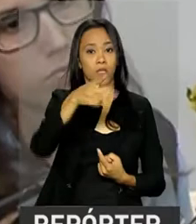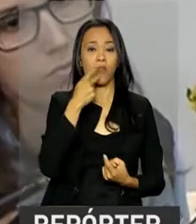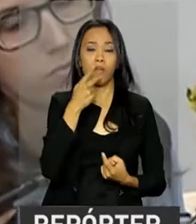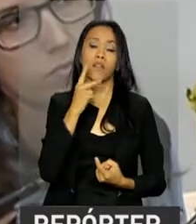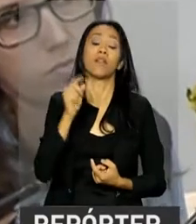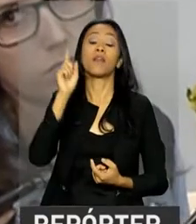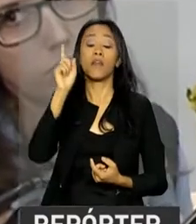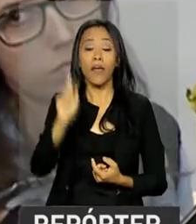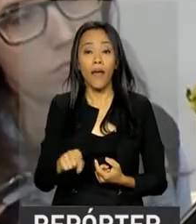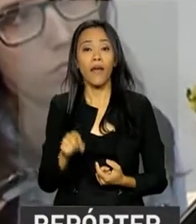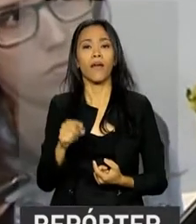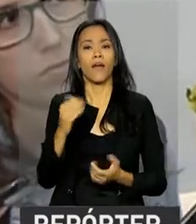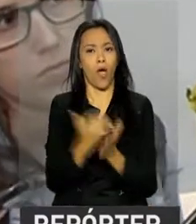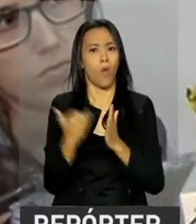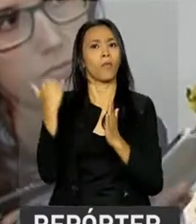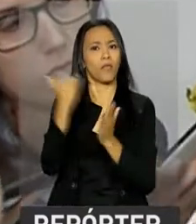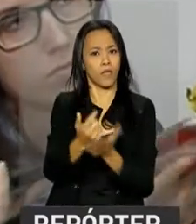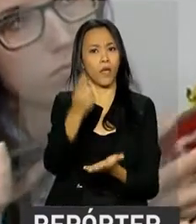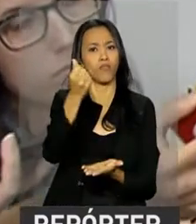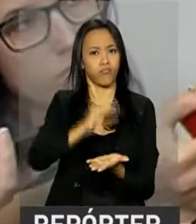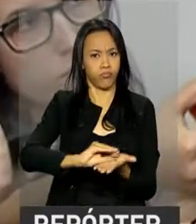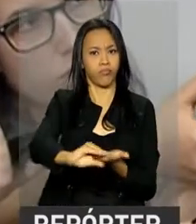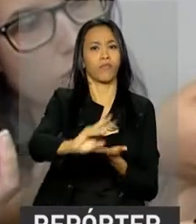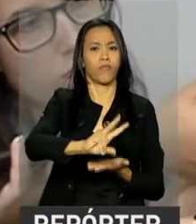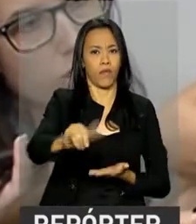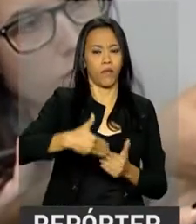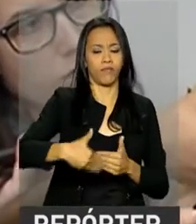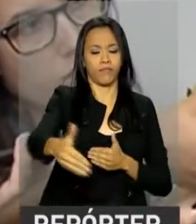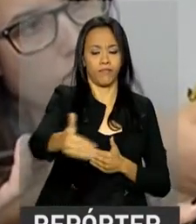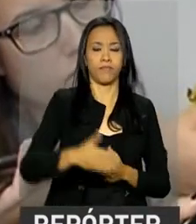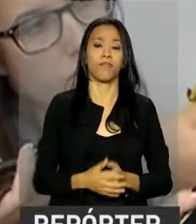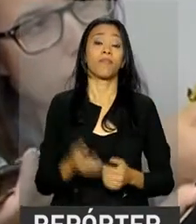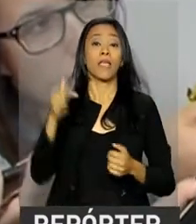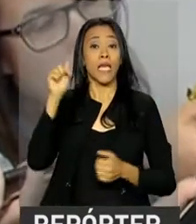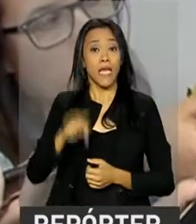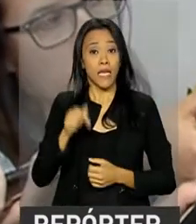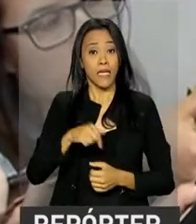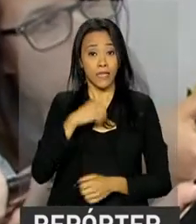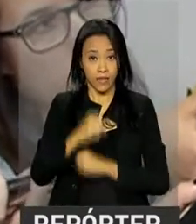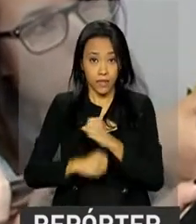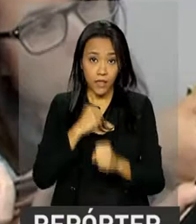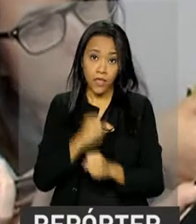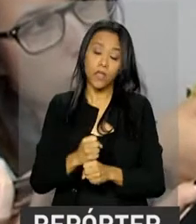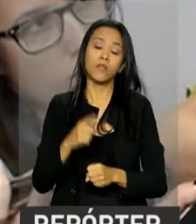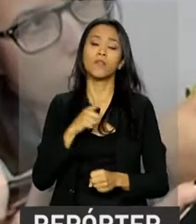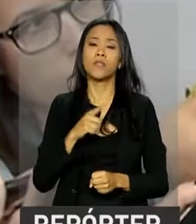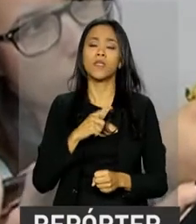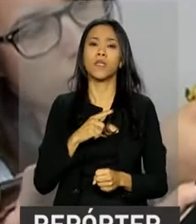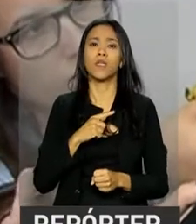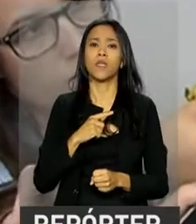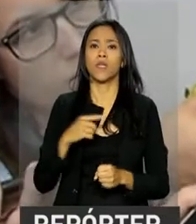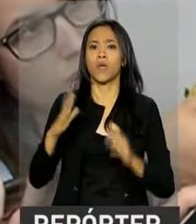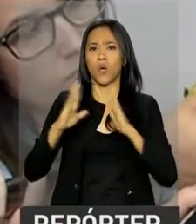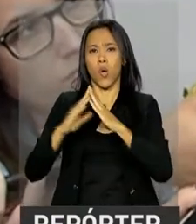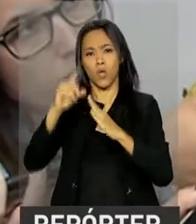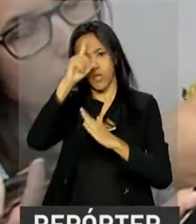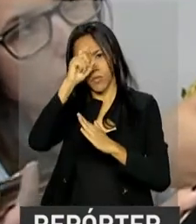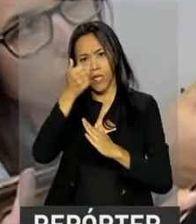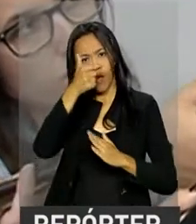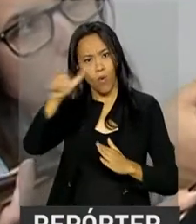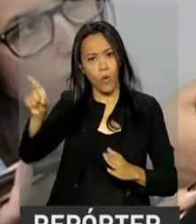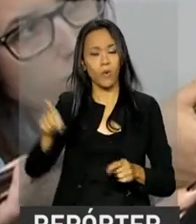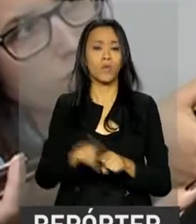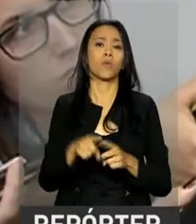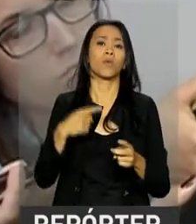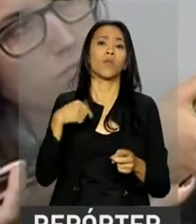a previsão é de aumento de recursos. Esse ano está entrando o Hospital Beneficência Portuguesa, a partir do ano que vem, no PROAD, e